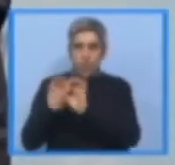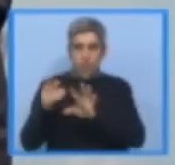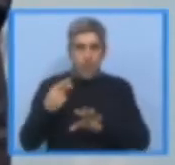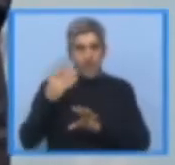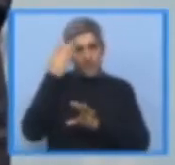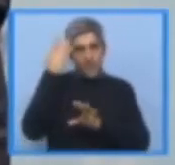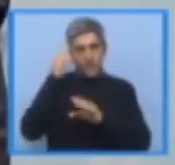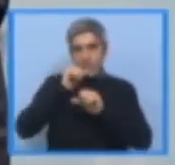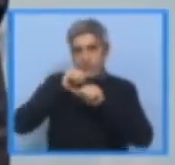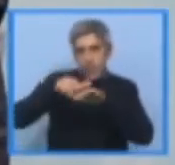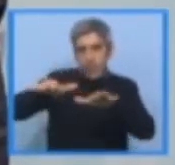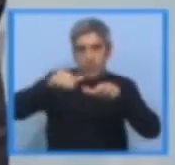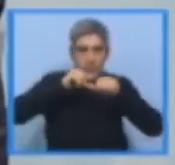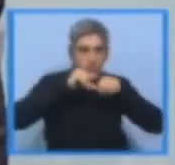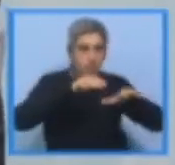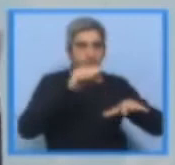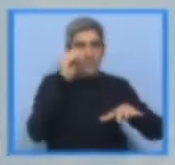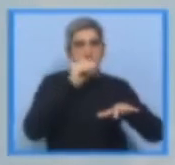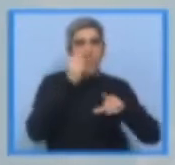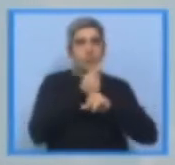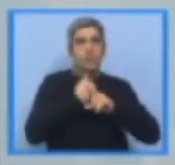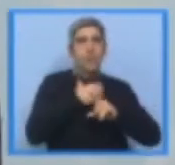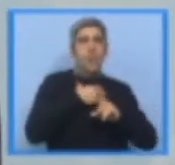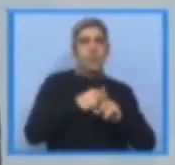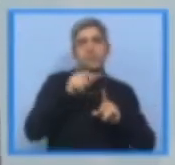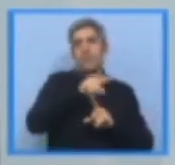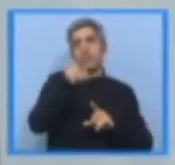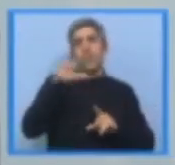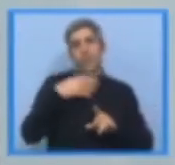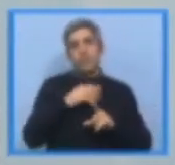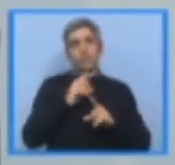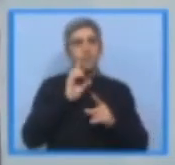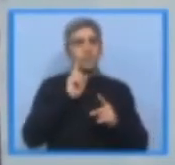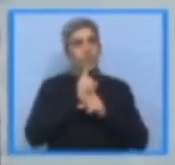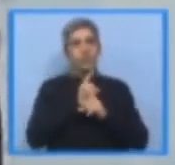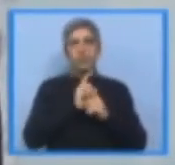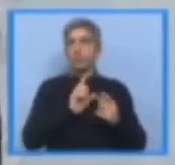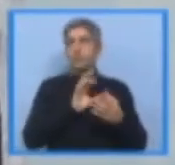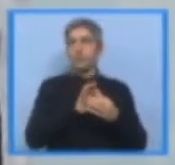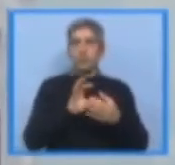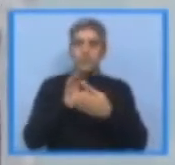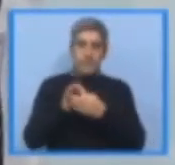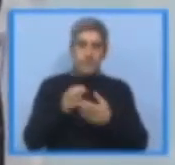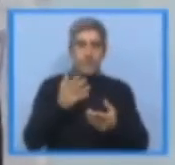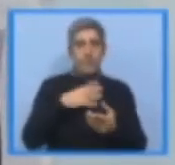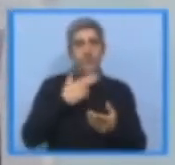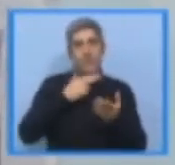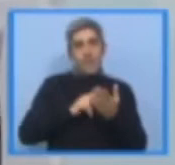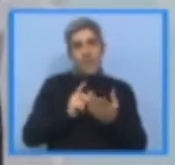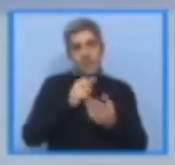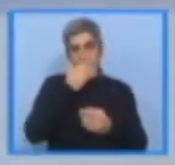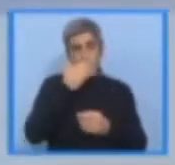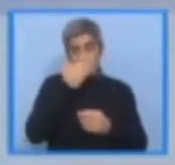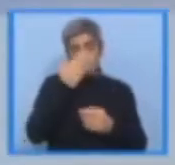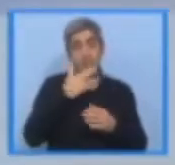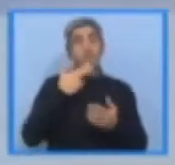fácil espalhar notícias falsas de que eu gosto. Ou seja, venho ao encontro daquilo que eu quero que seja a verdade, mas que